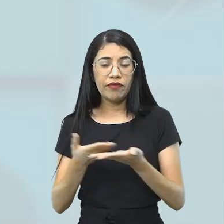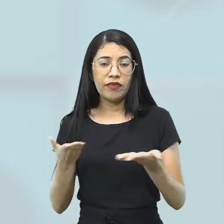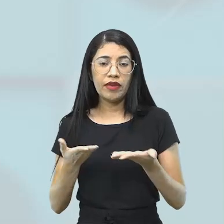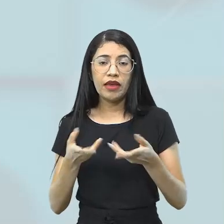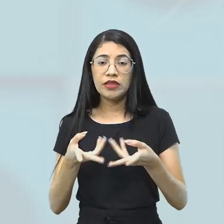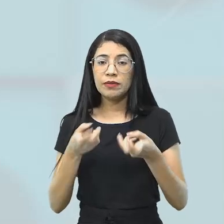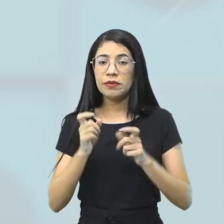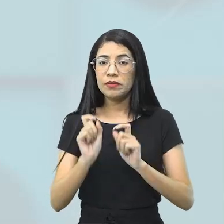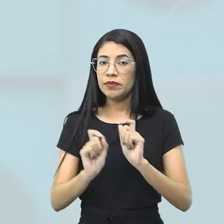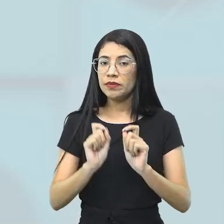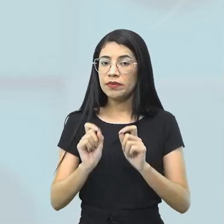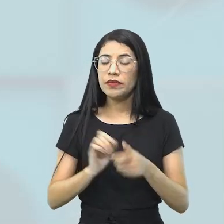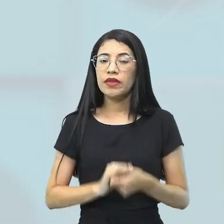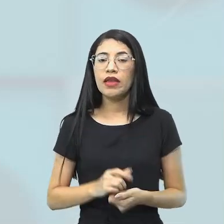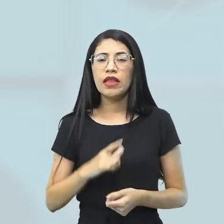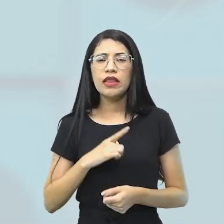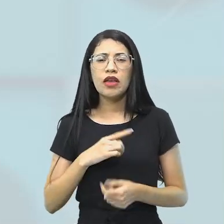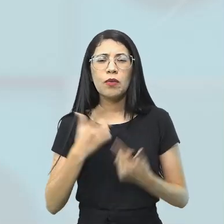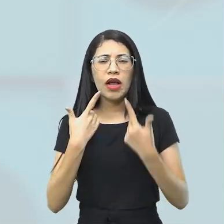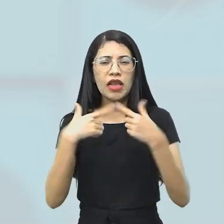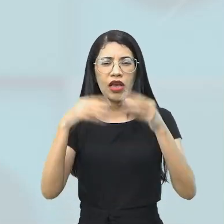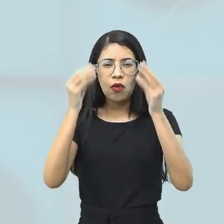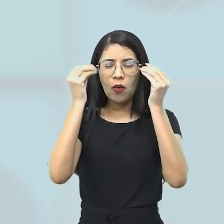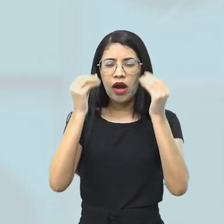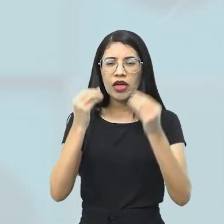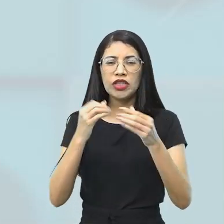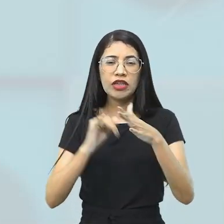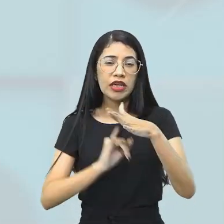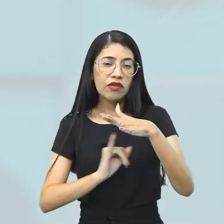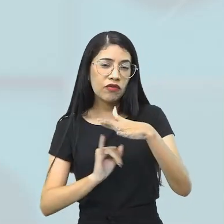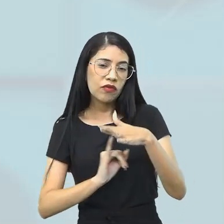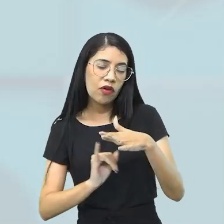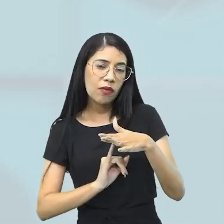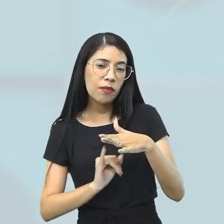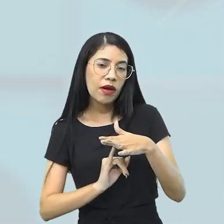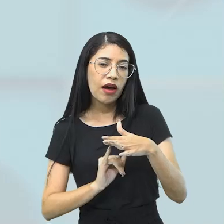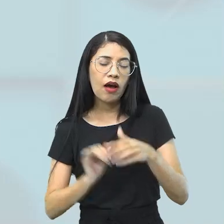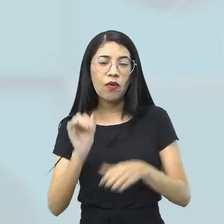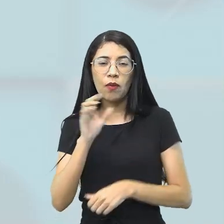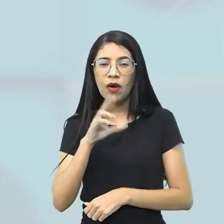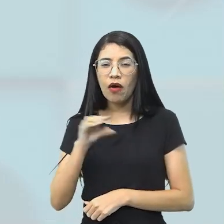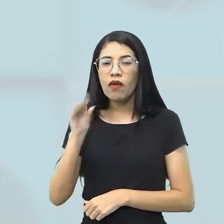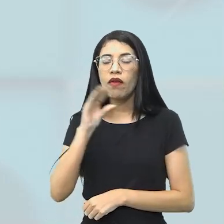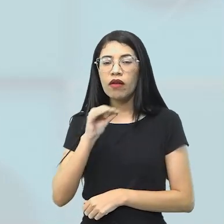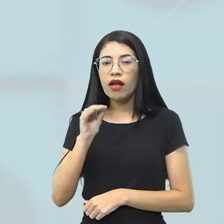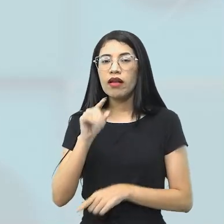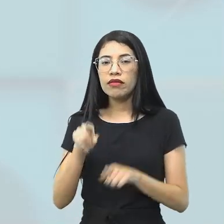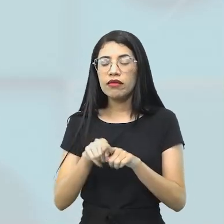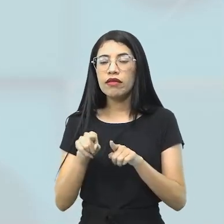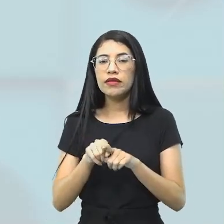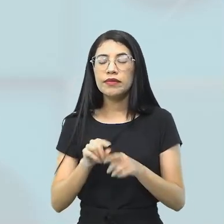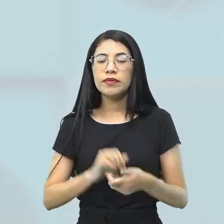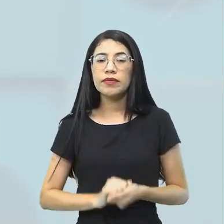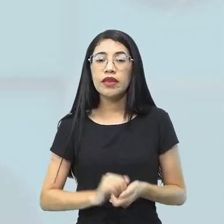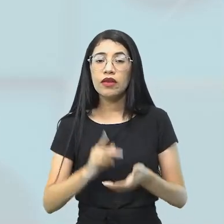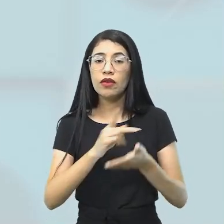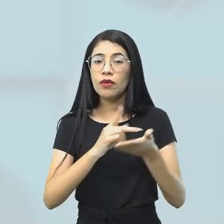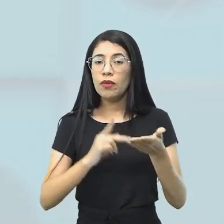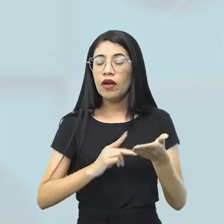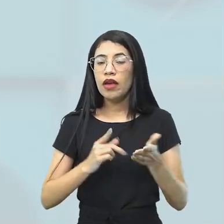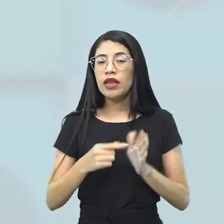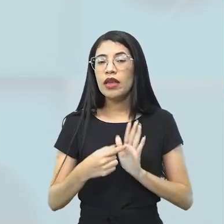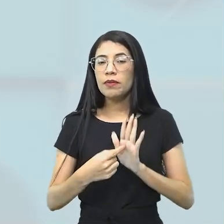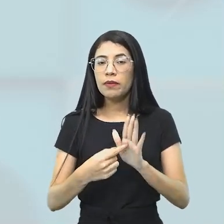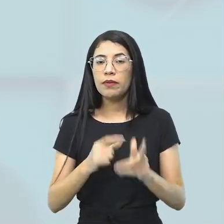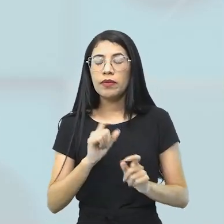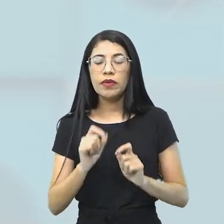consegue perceber que eles apresentam uma linguagem muito popular, bastante oralidade, né? O poema ele traz